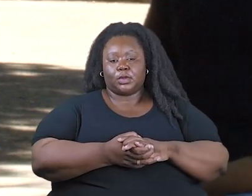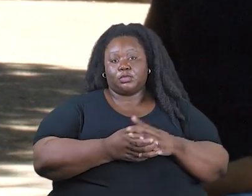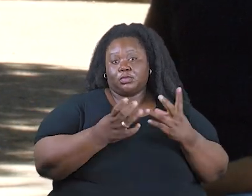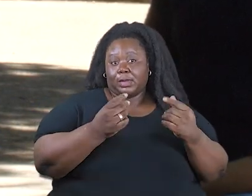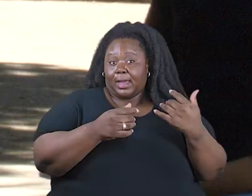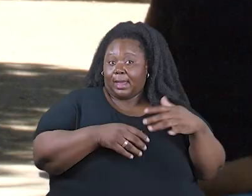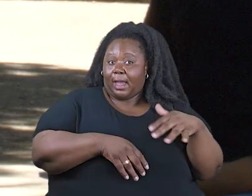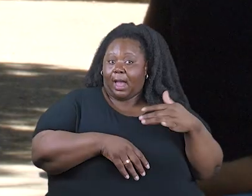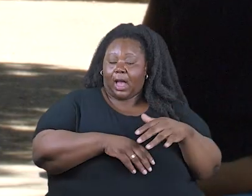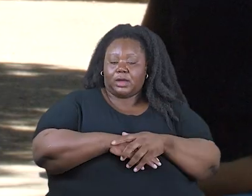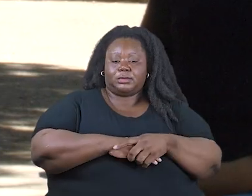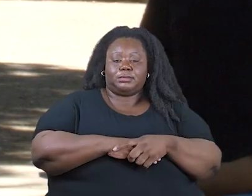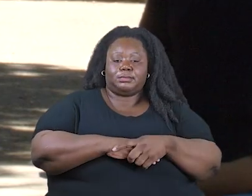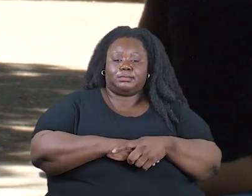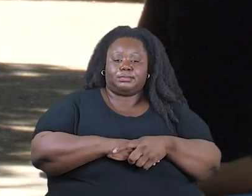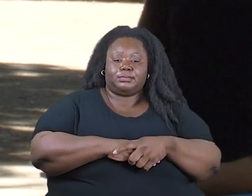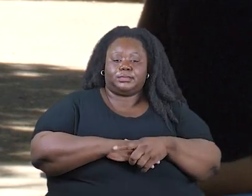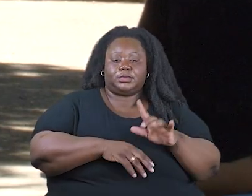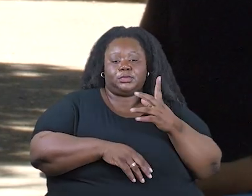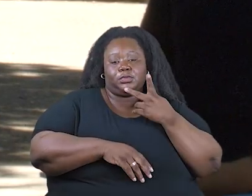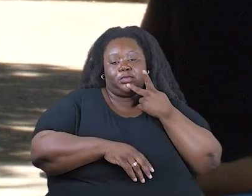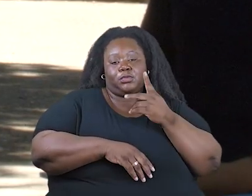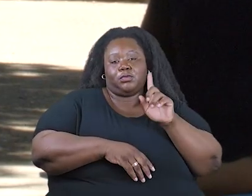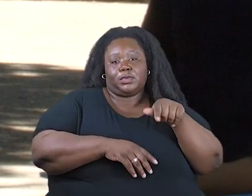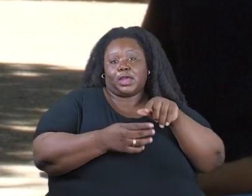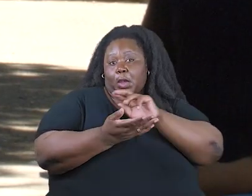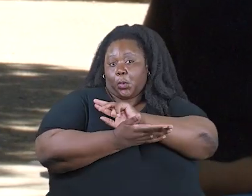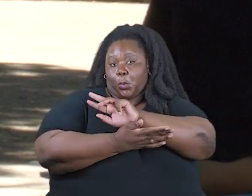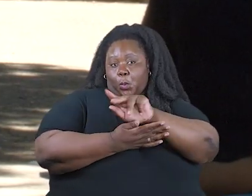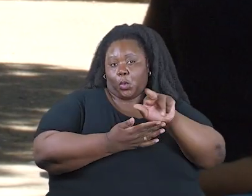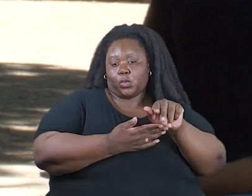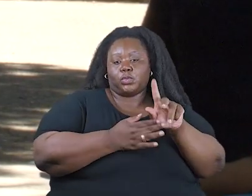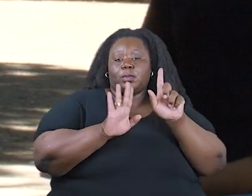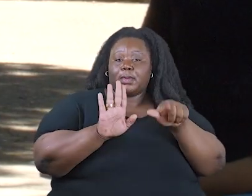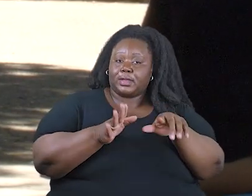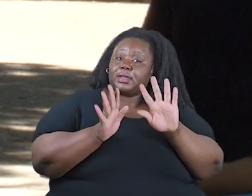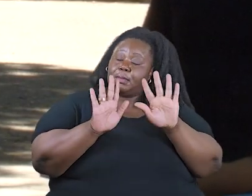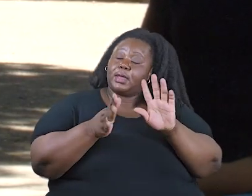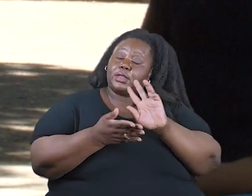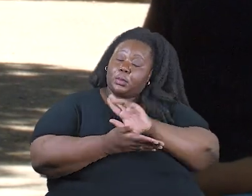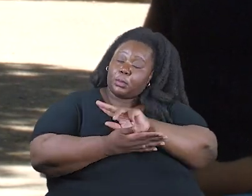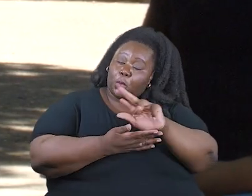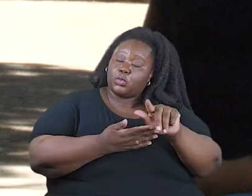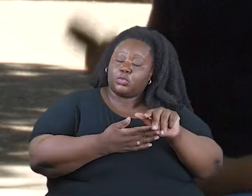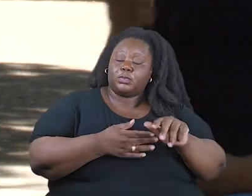leilão. E não se fala muito que ele é um múltiplo, mas é um múltiplo.